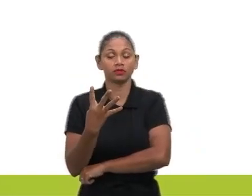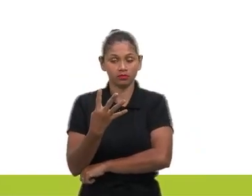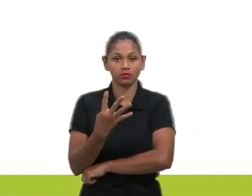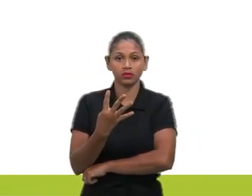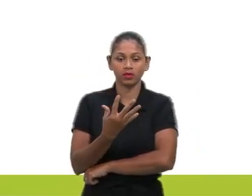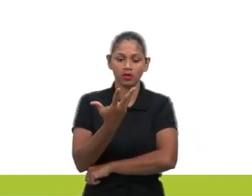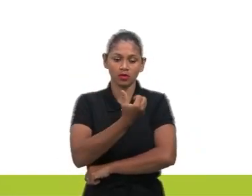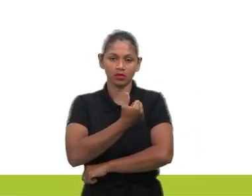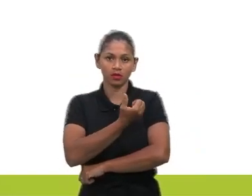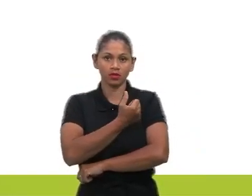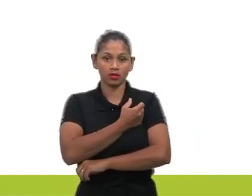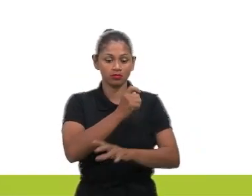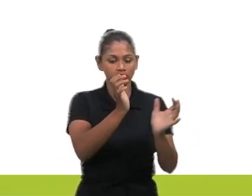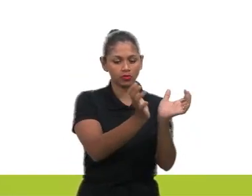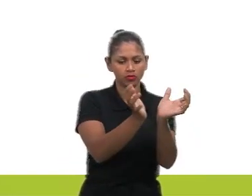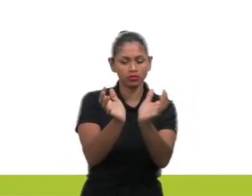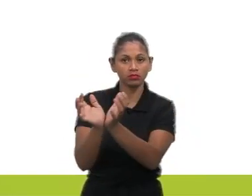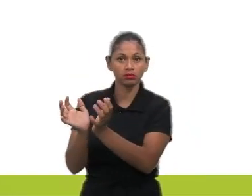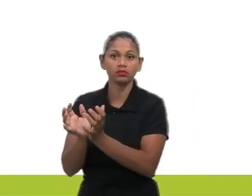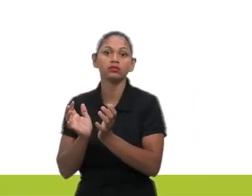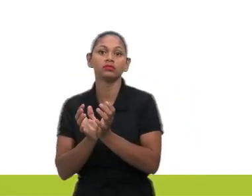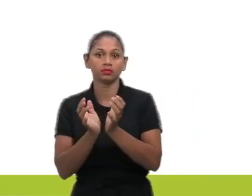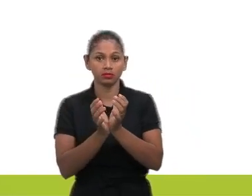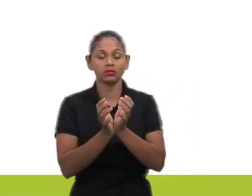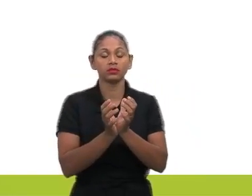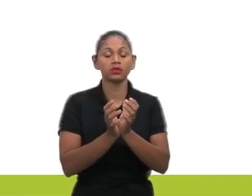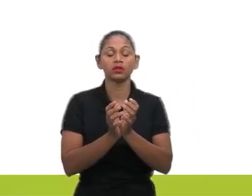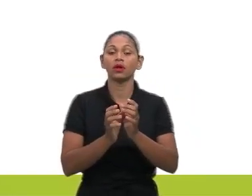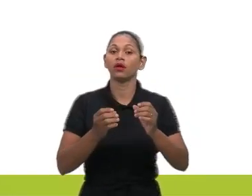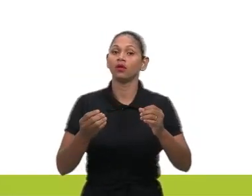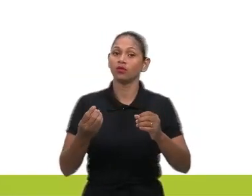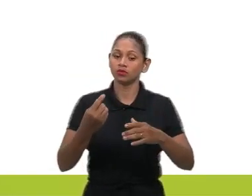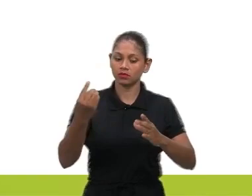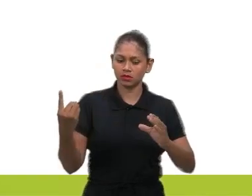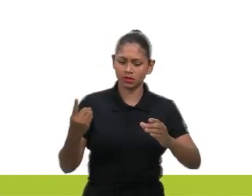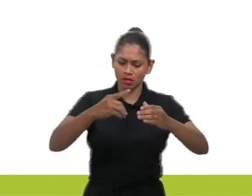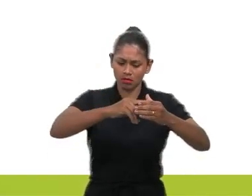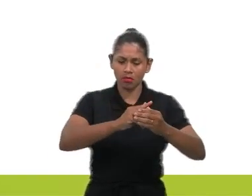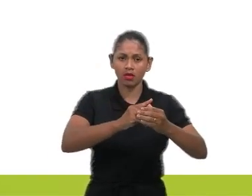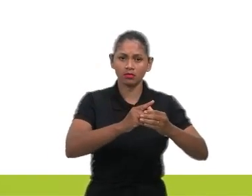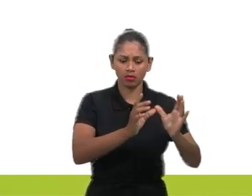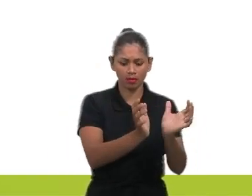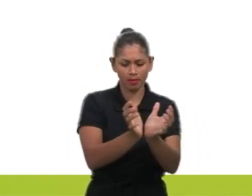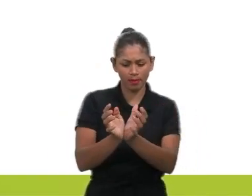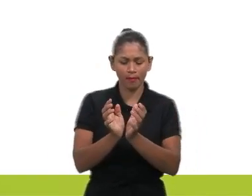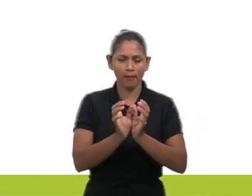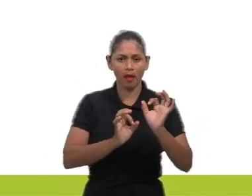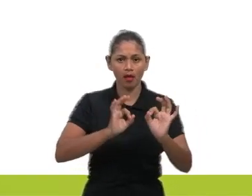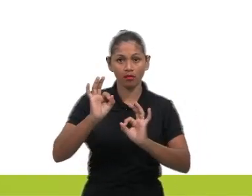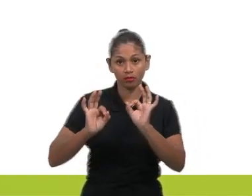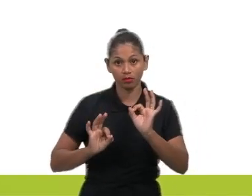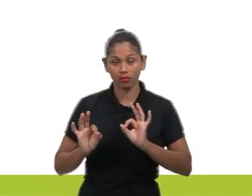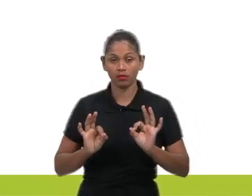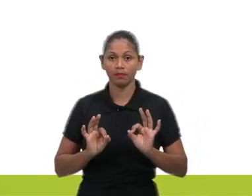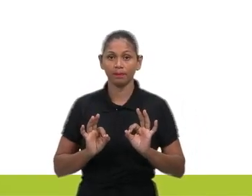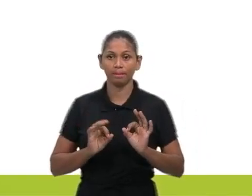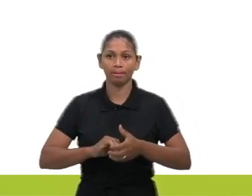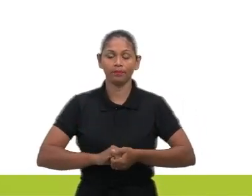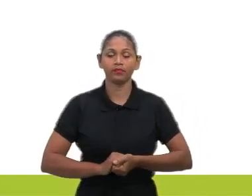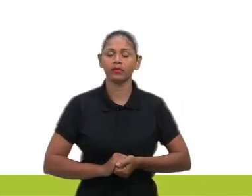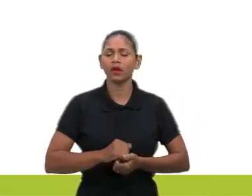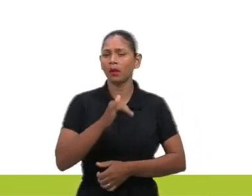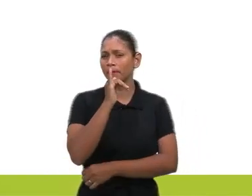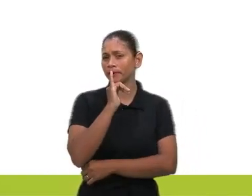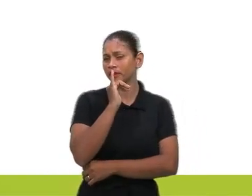o número de elementos de um conjunto, estando esses elementos agrupados sob certas condições. Por exemplo, se você tem